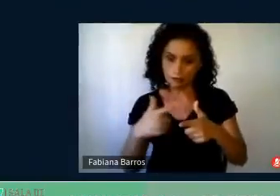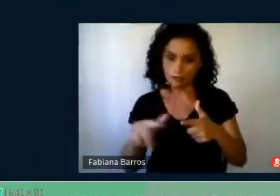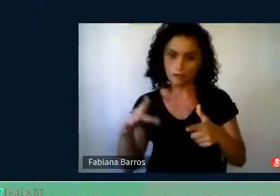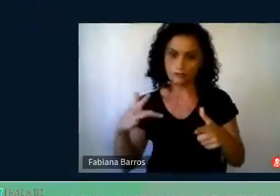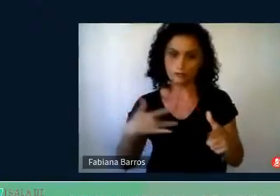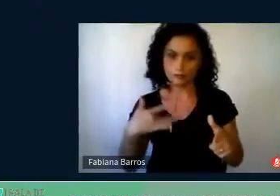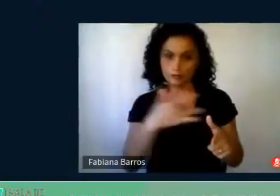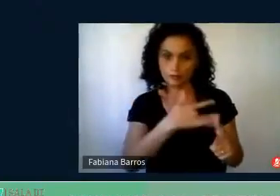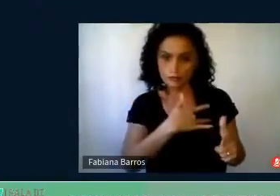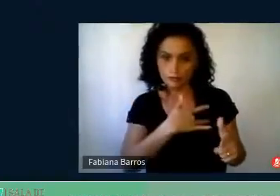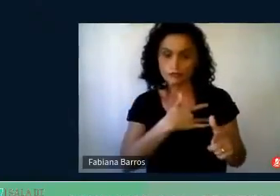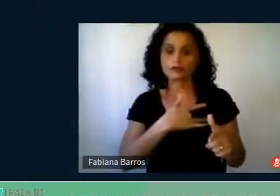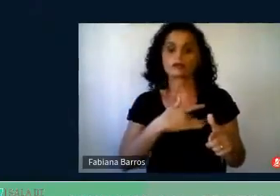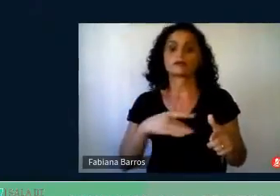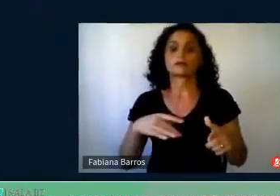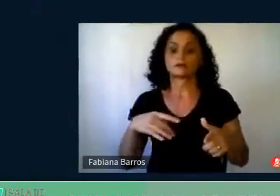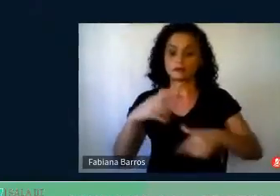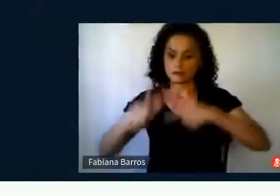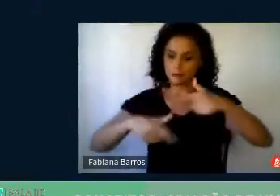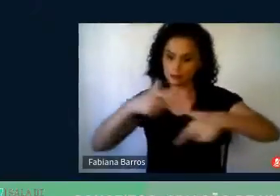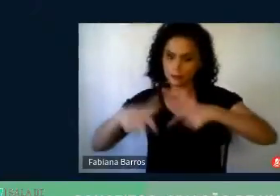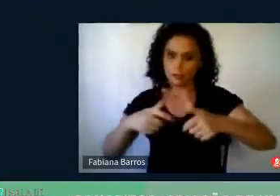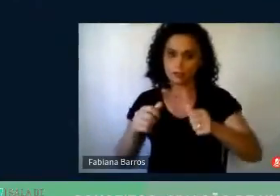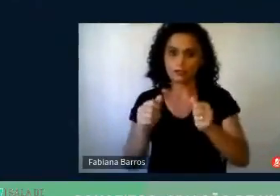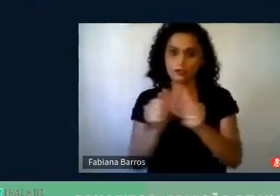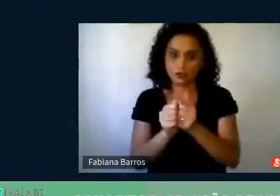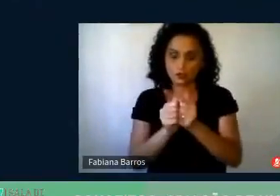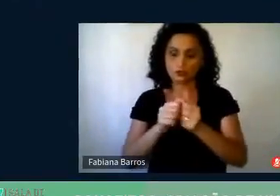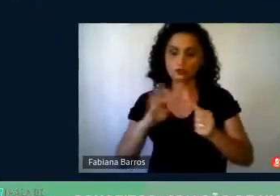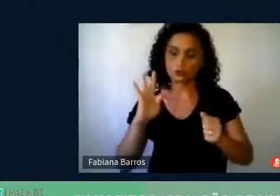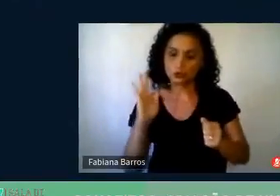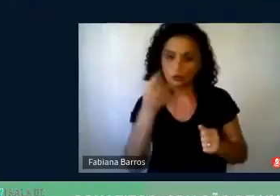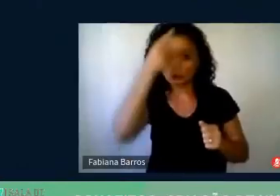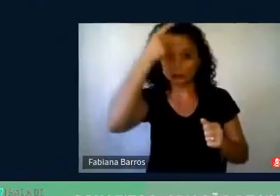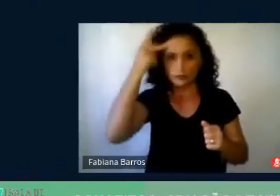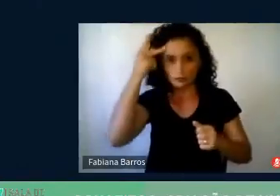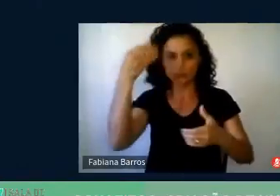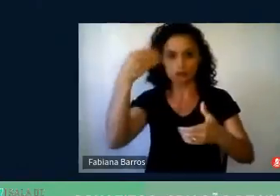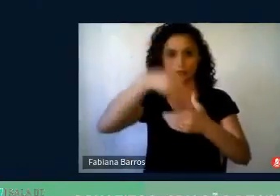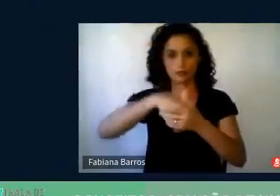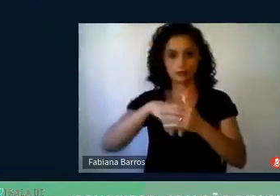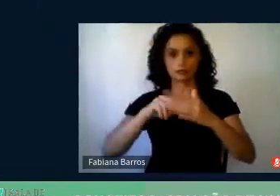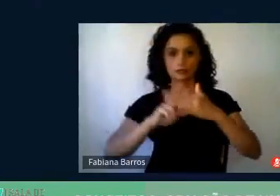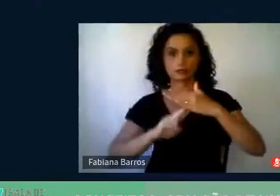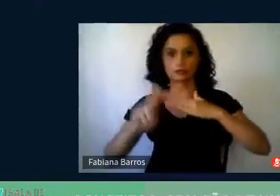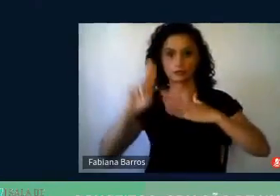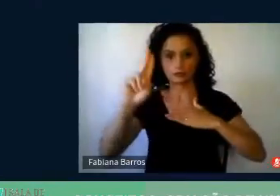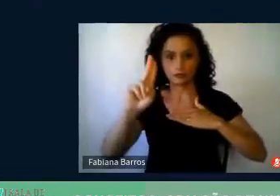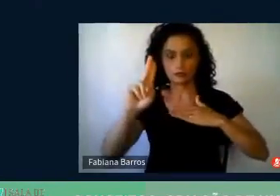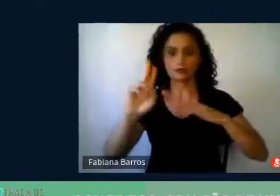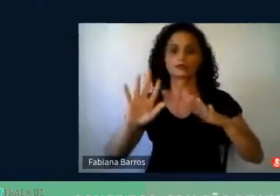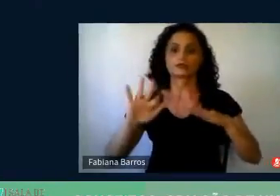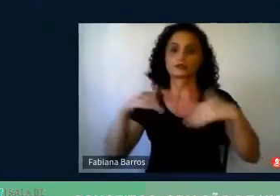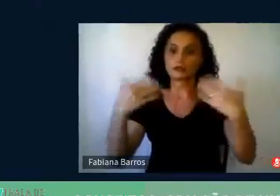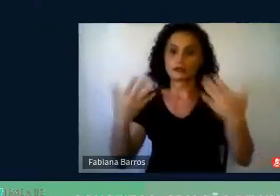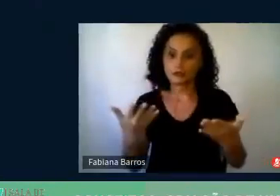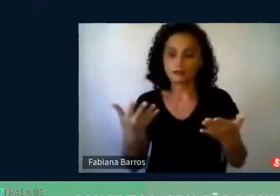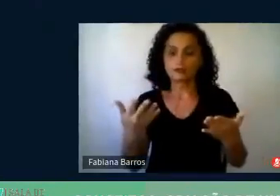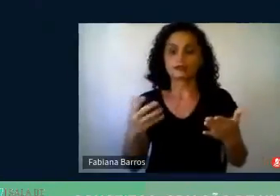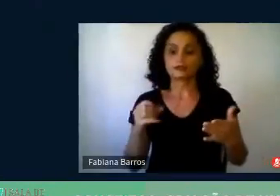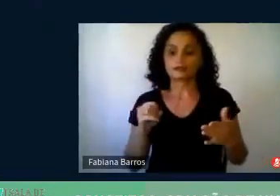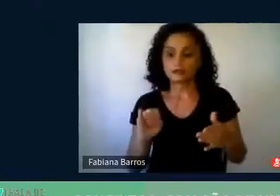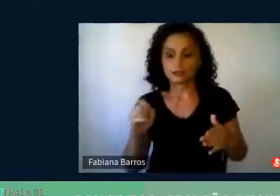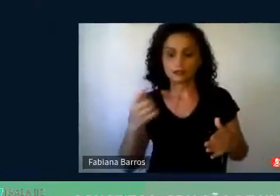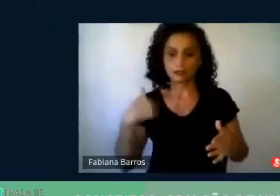na mesma direção. É lógico que a gente precisa de alguns insumos, mas de maneira geral, se a gente consegue num grupo de